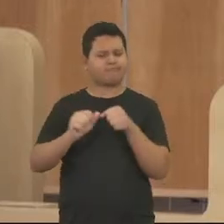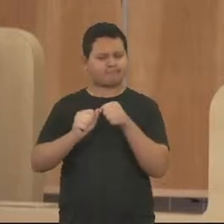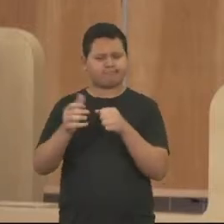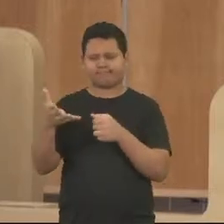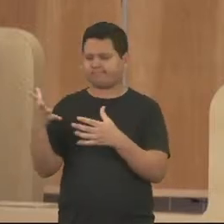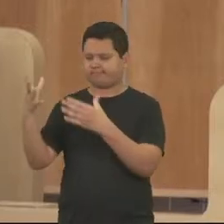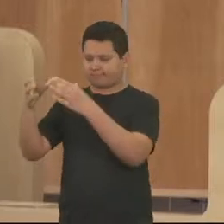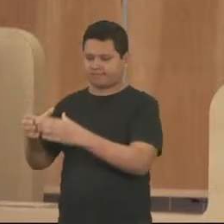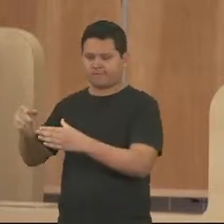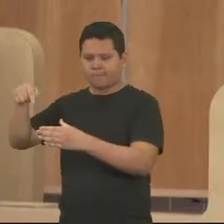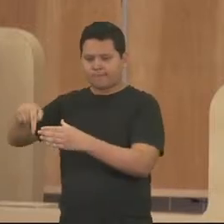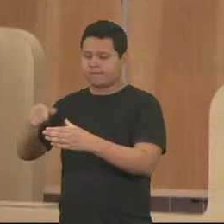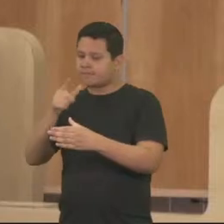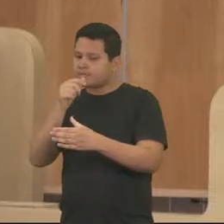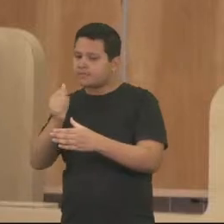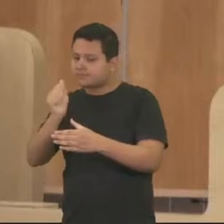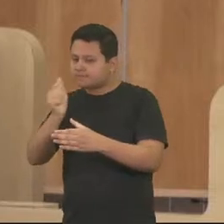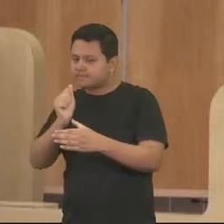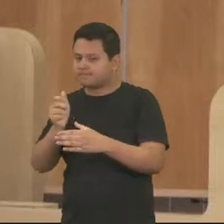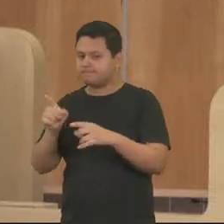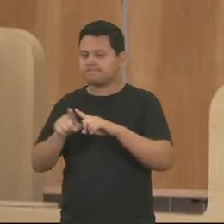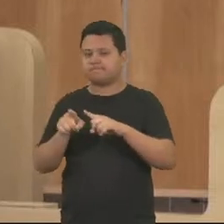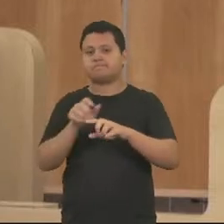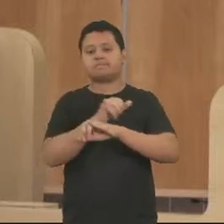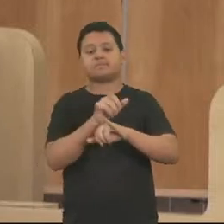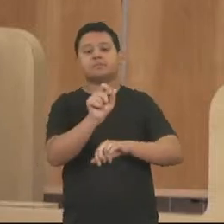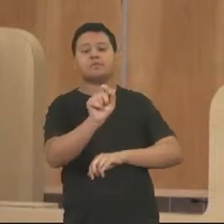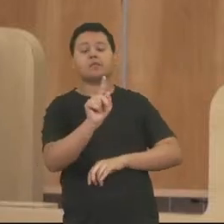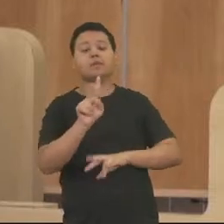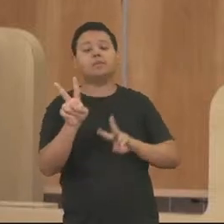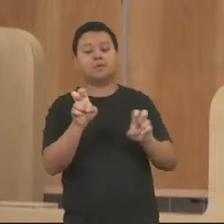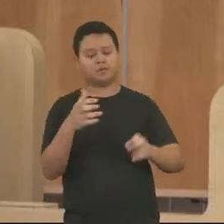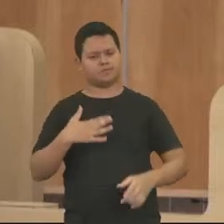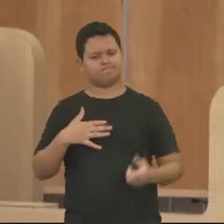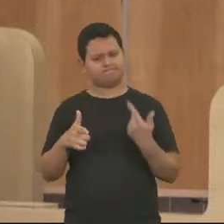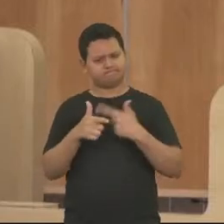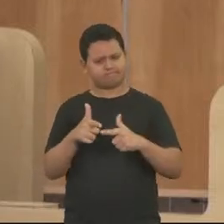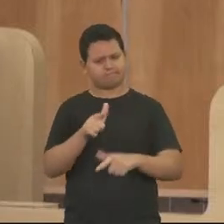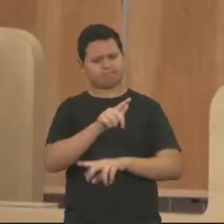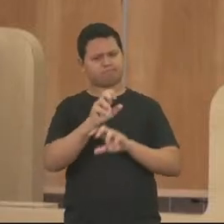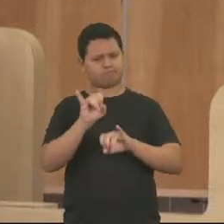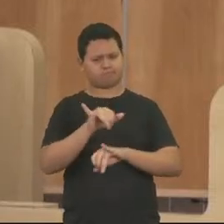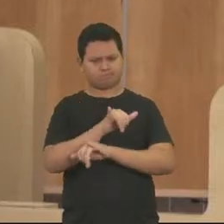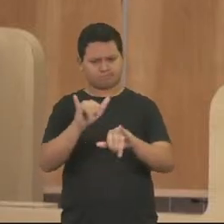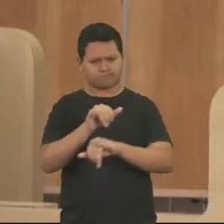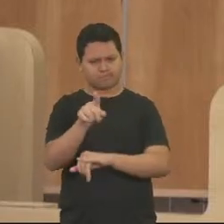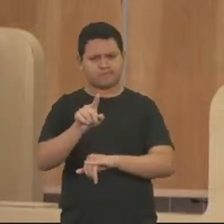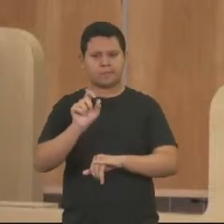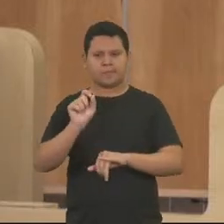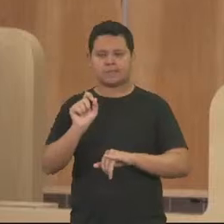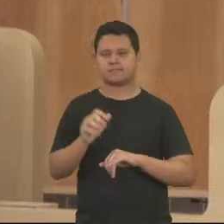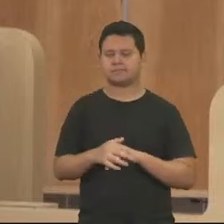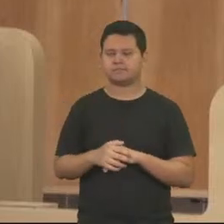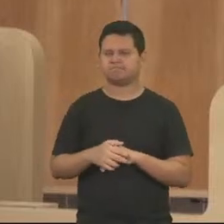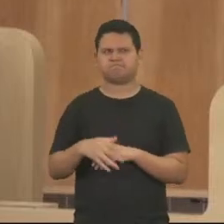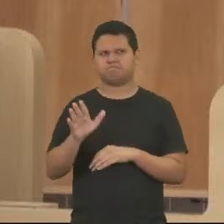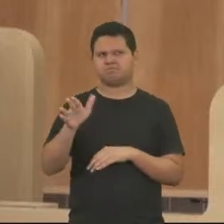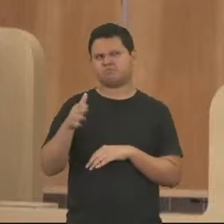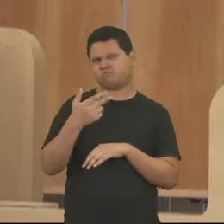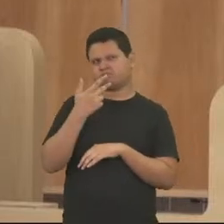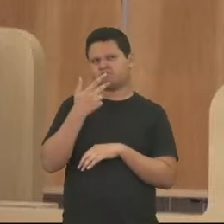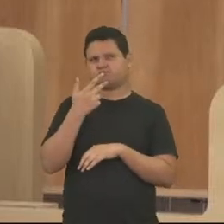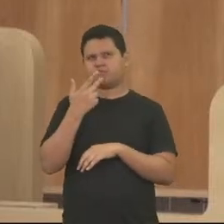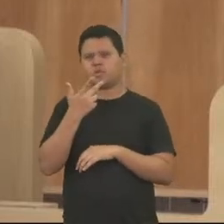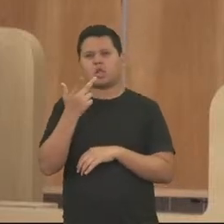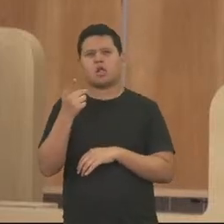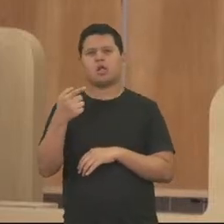os bebedouros. Mas eu quero compartilhar com vocês uma frustração, até diante daquilo